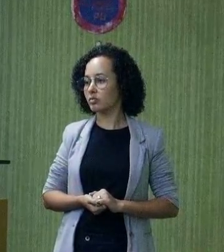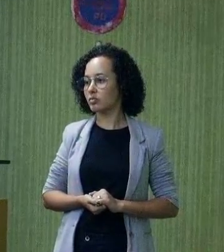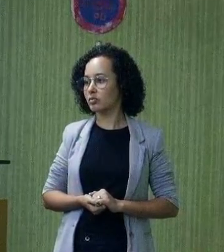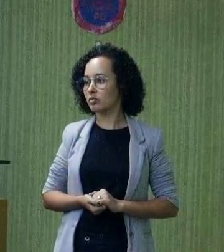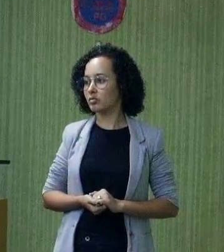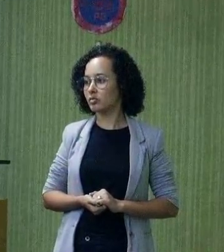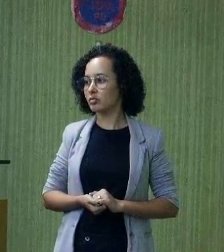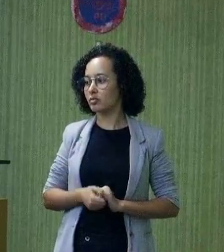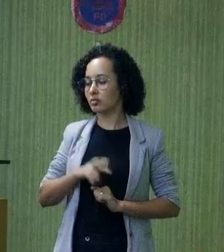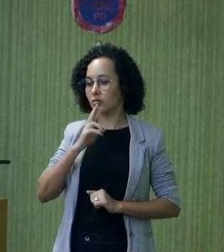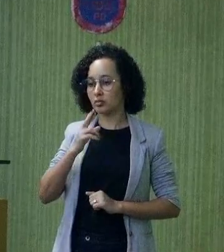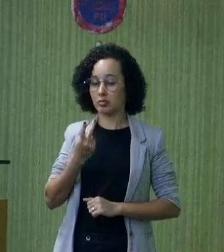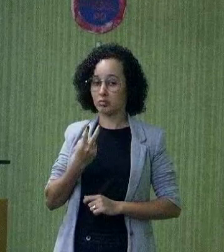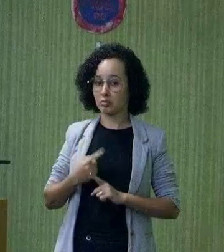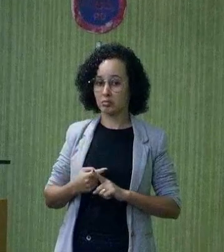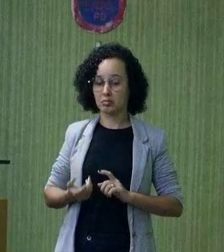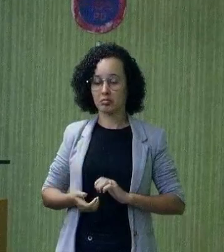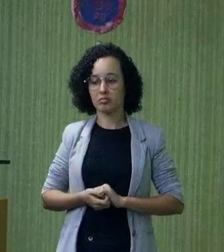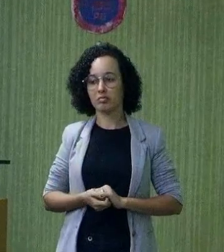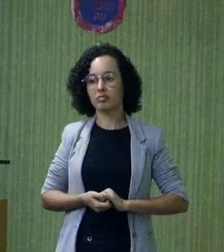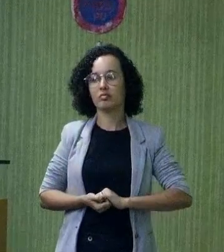Tá certo pode